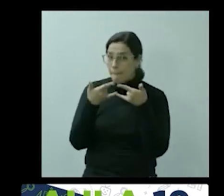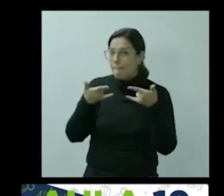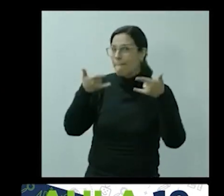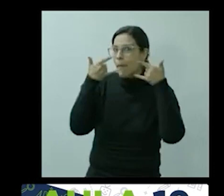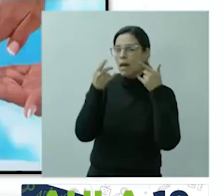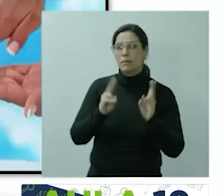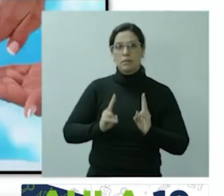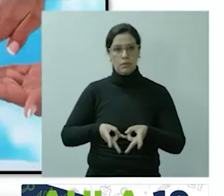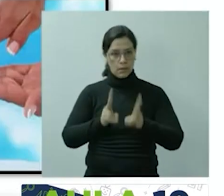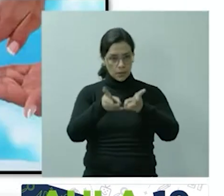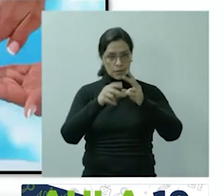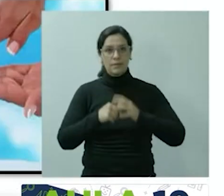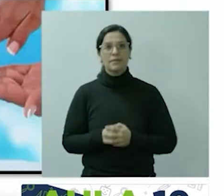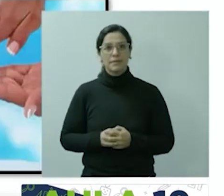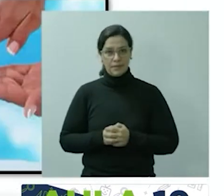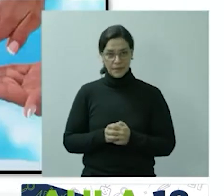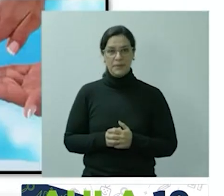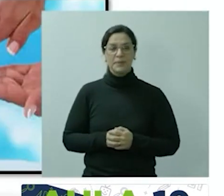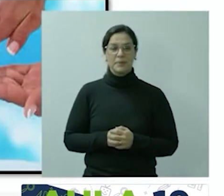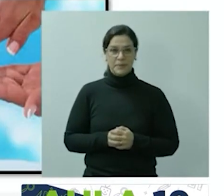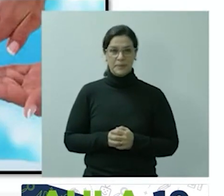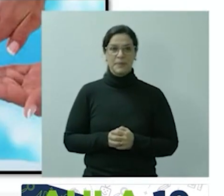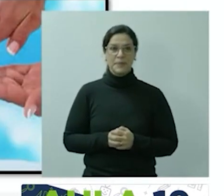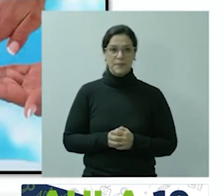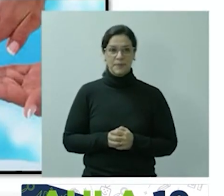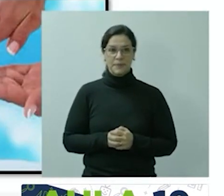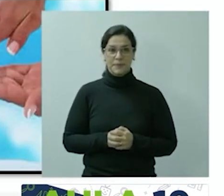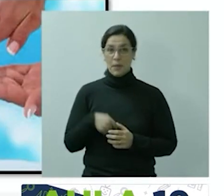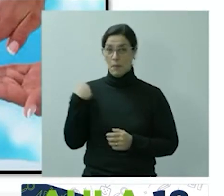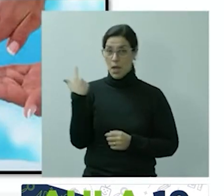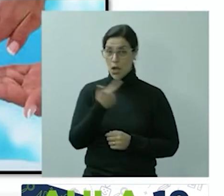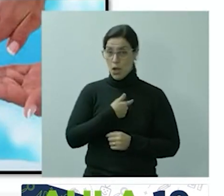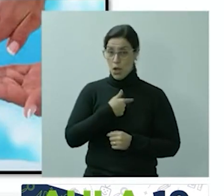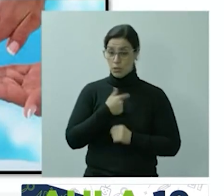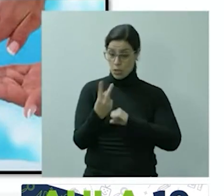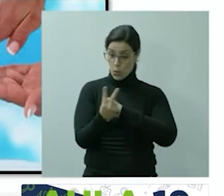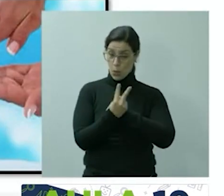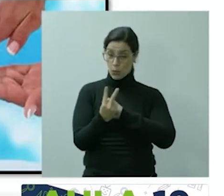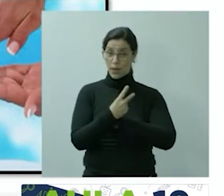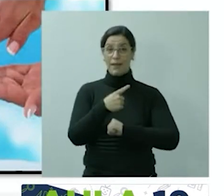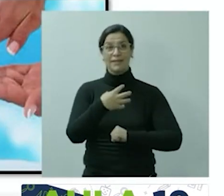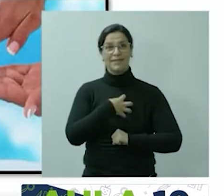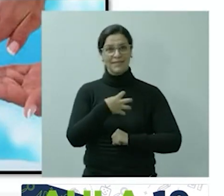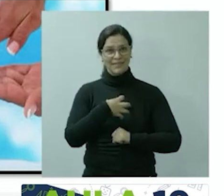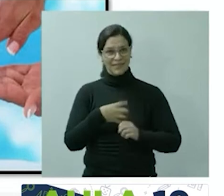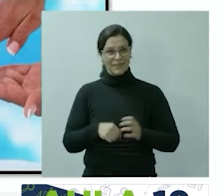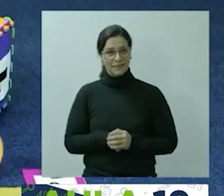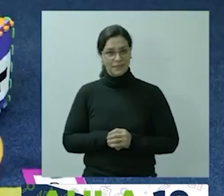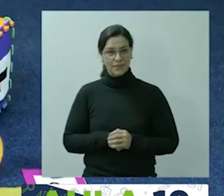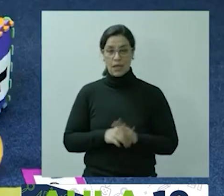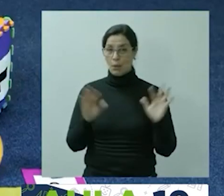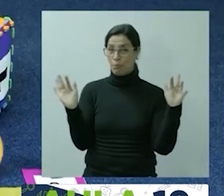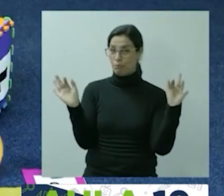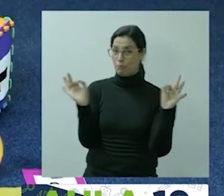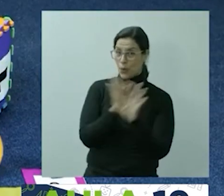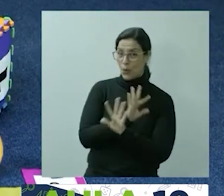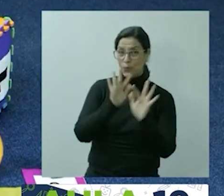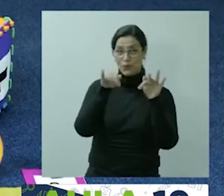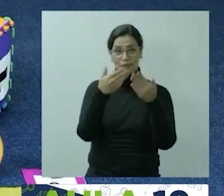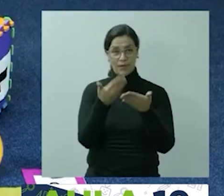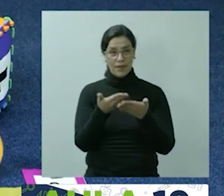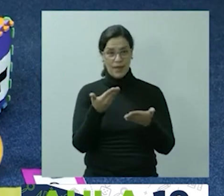usar sempre a máscara para a gente ficar protegido. Então, eu vou ficando por